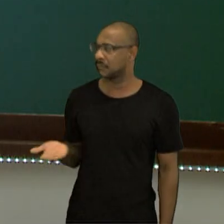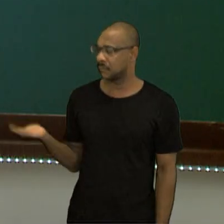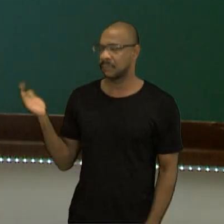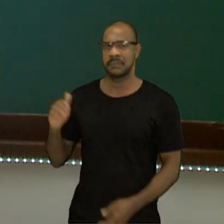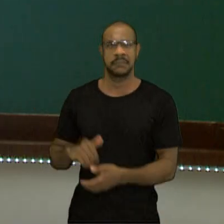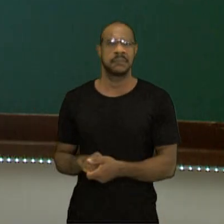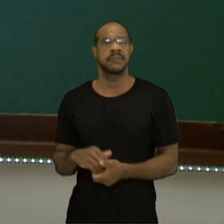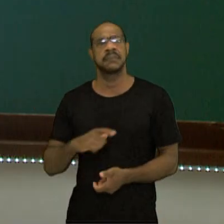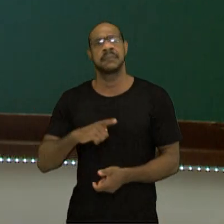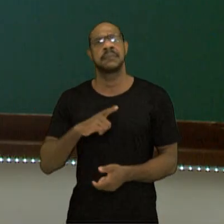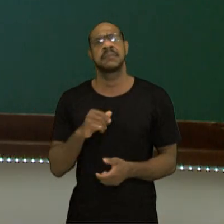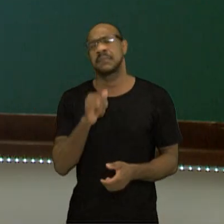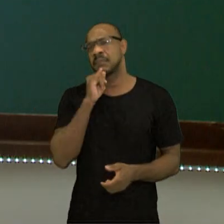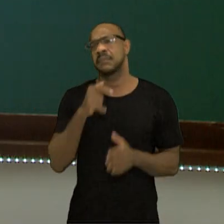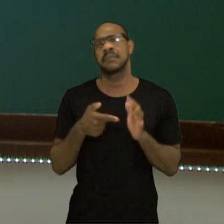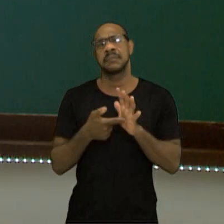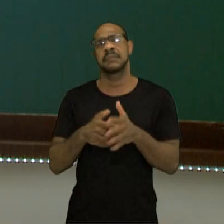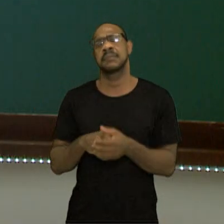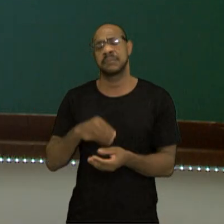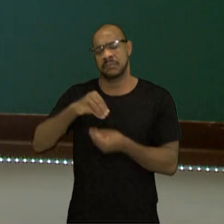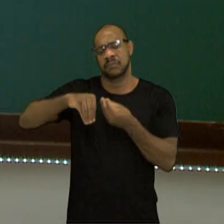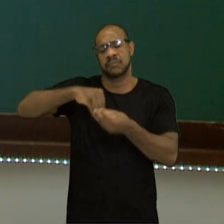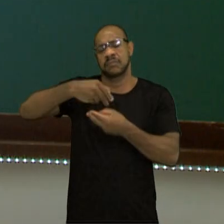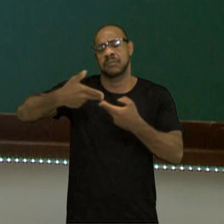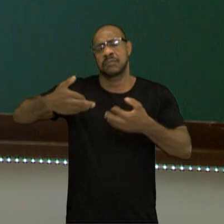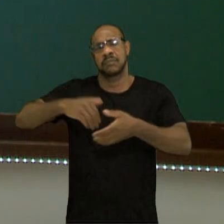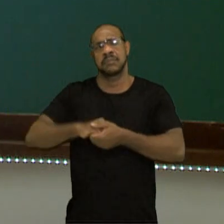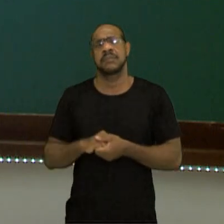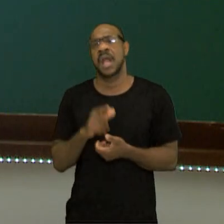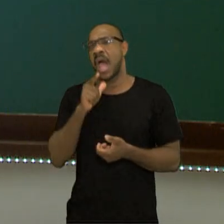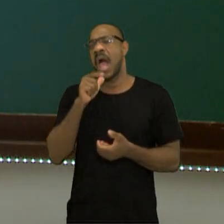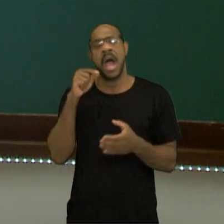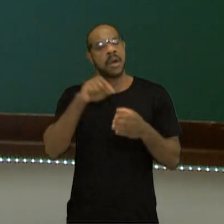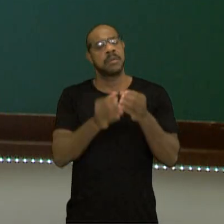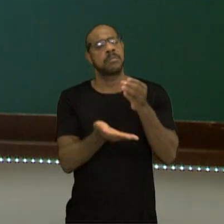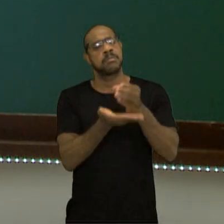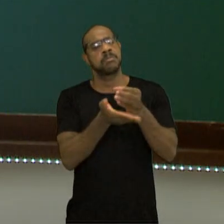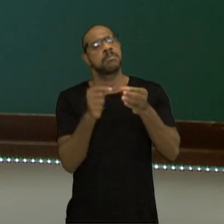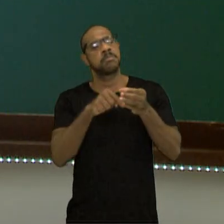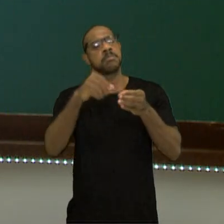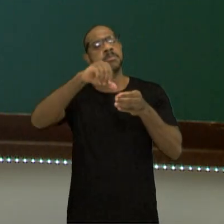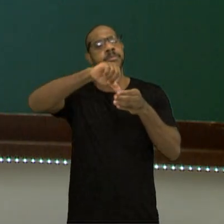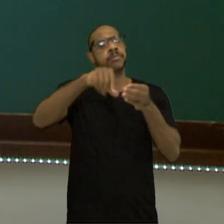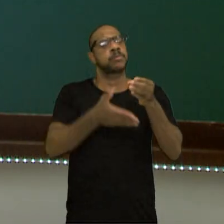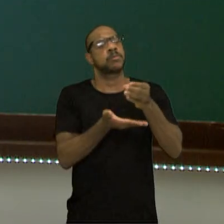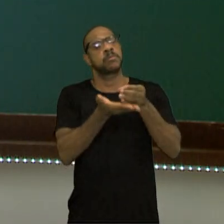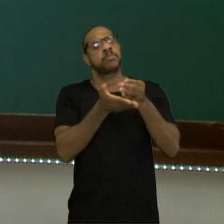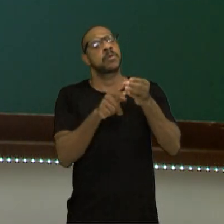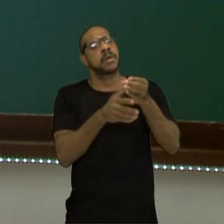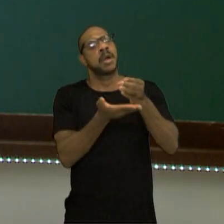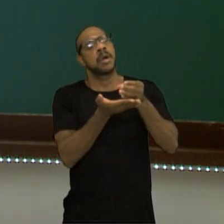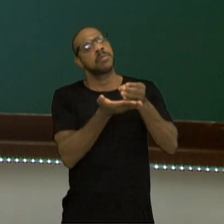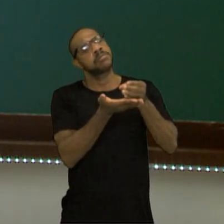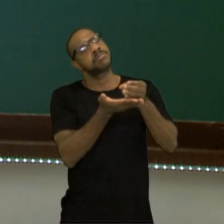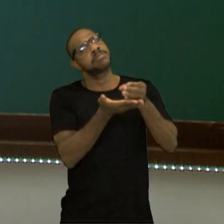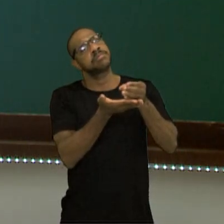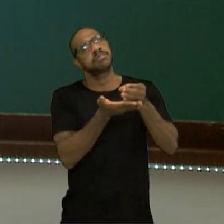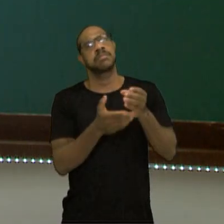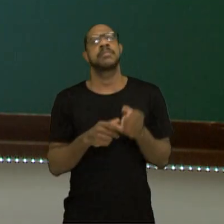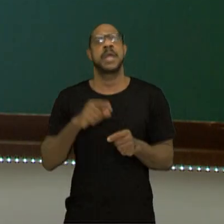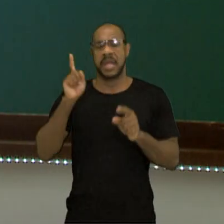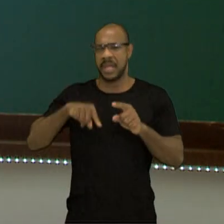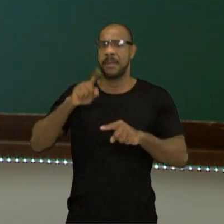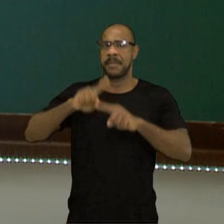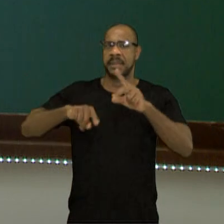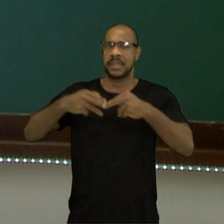Aqui nós temos um exemplo de uma substância, a água. Então vamos entender o que é uma substância? Um material